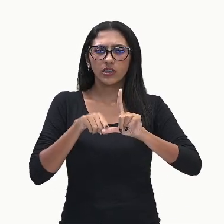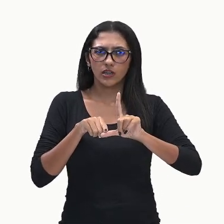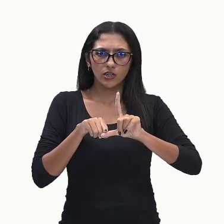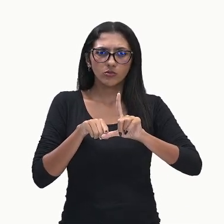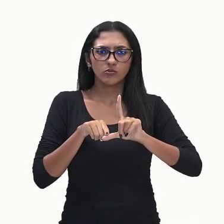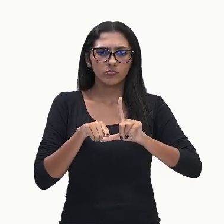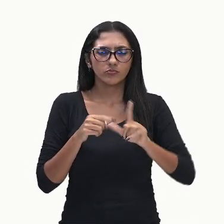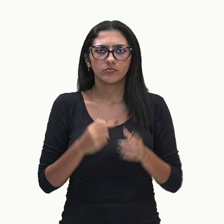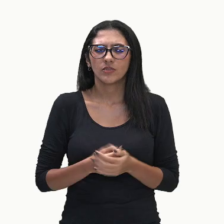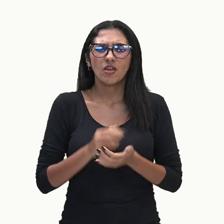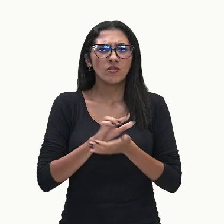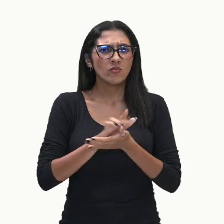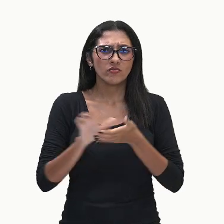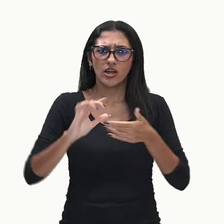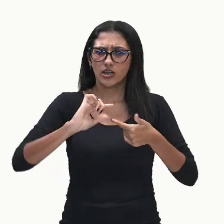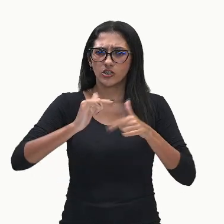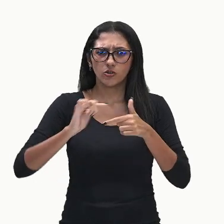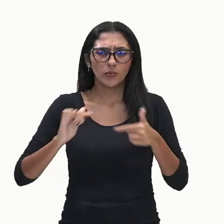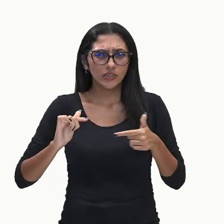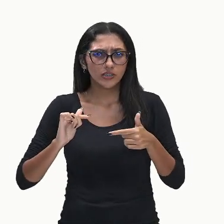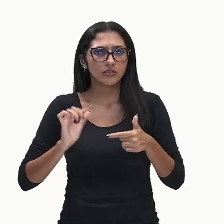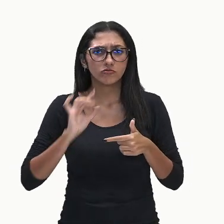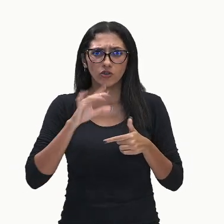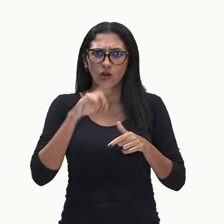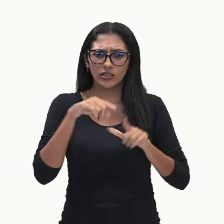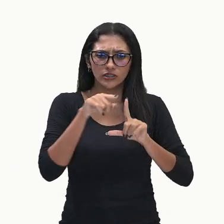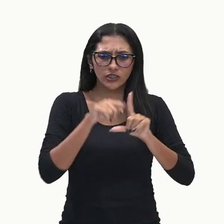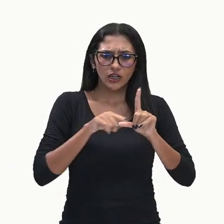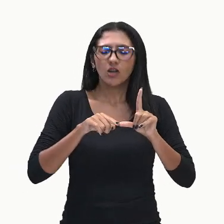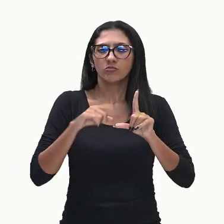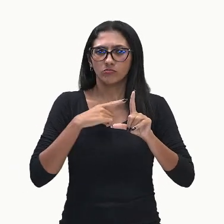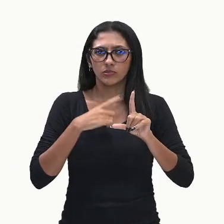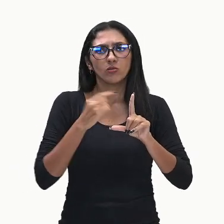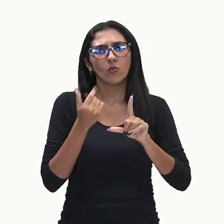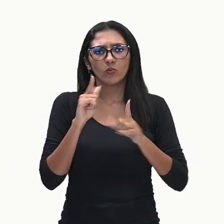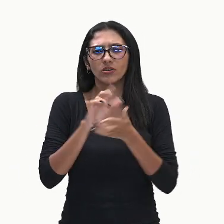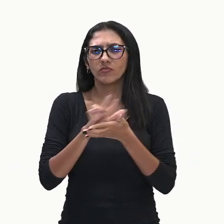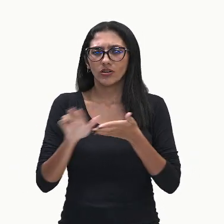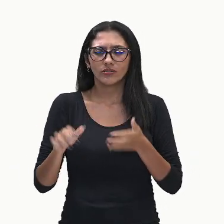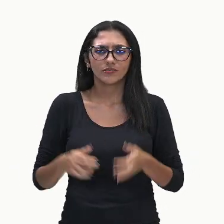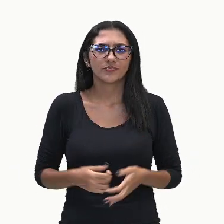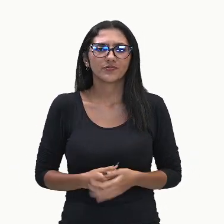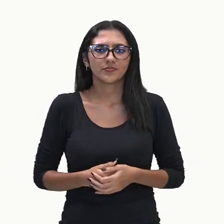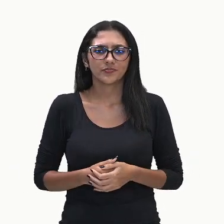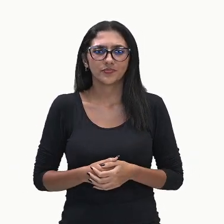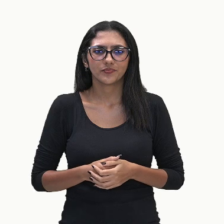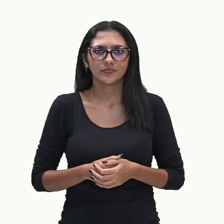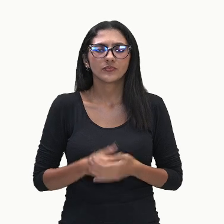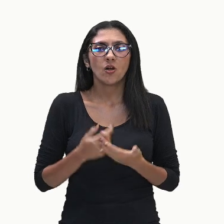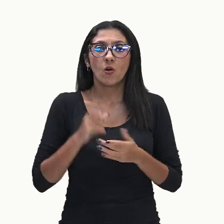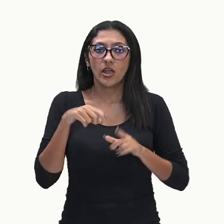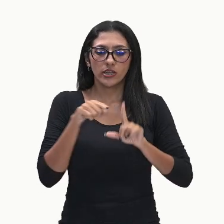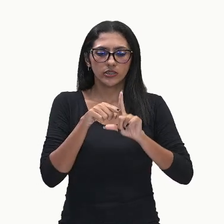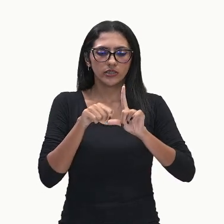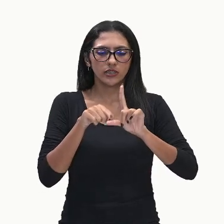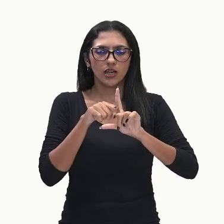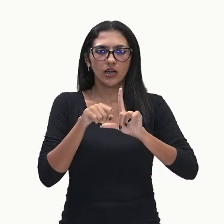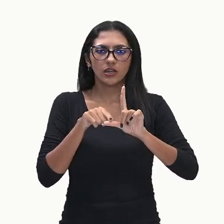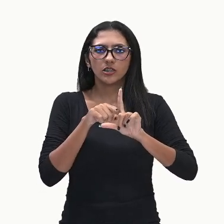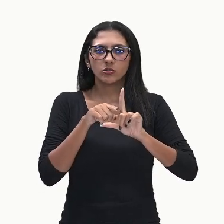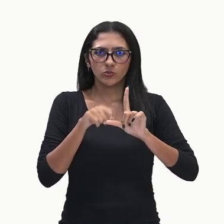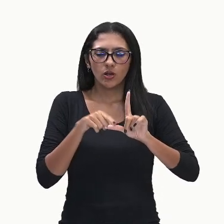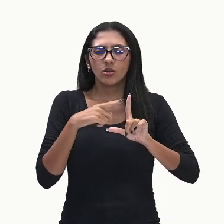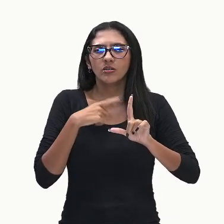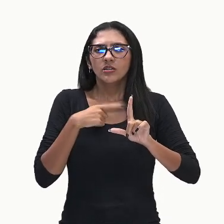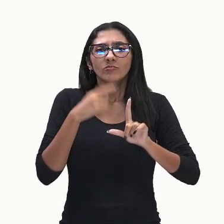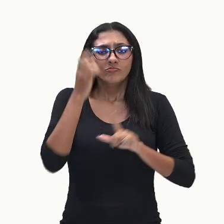em qualquer figura, não somente no triângulo. Turma, esse ângulo de 90 graus, para facilitar a